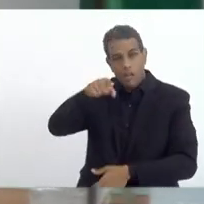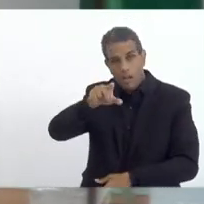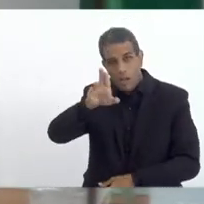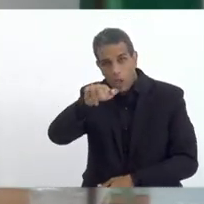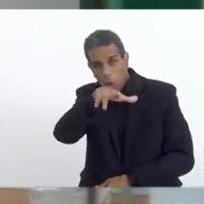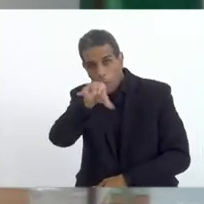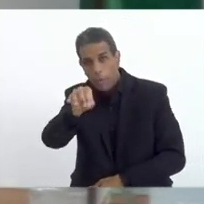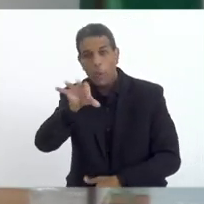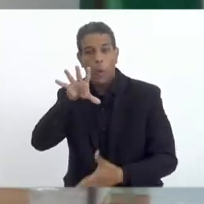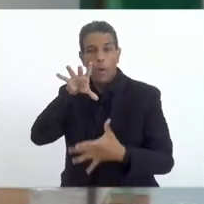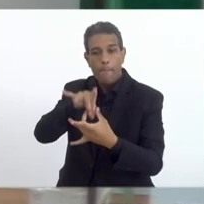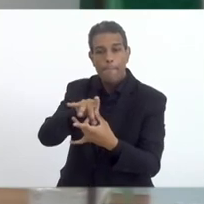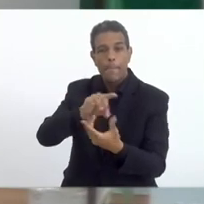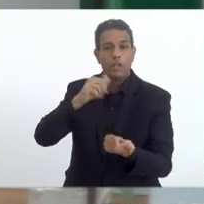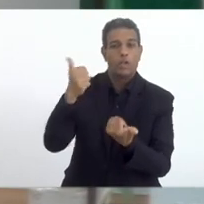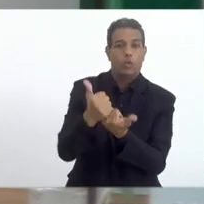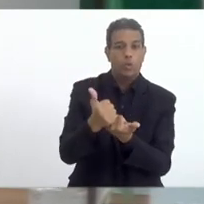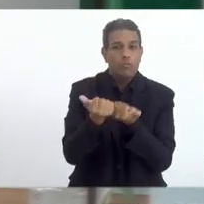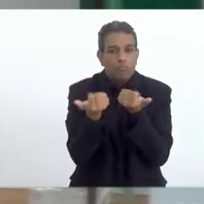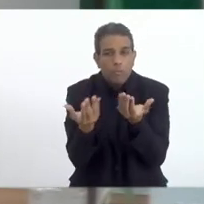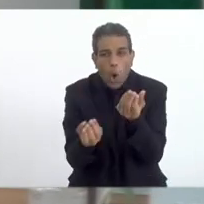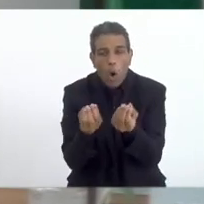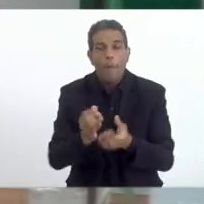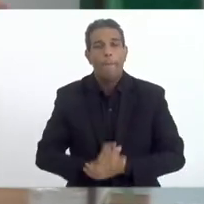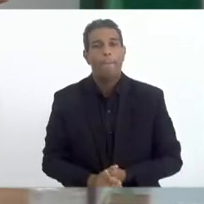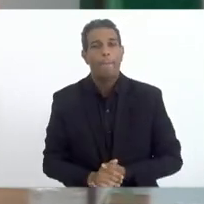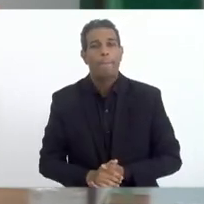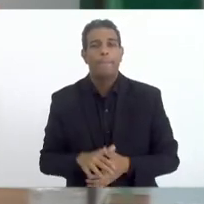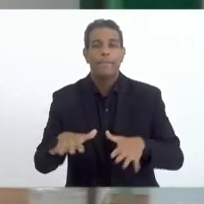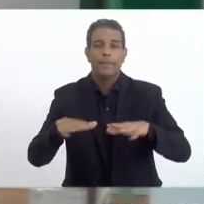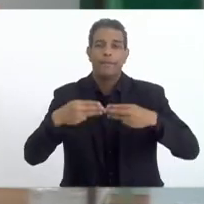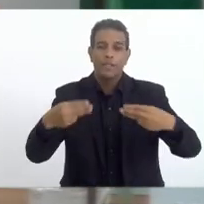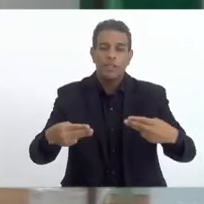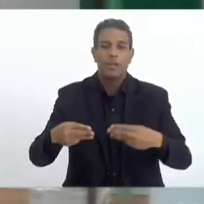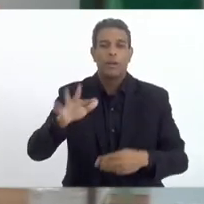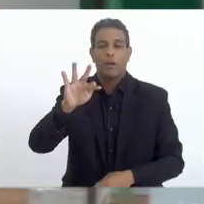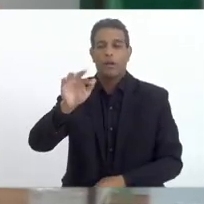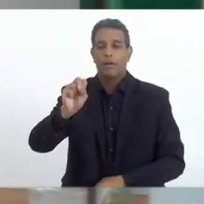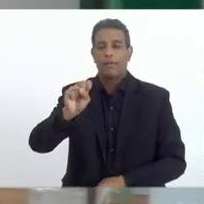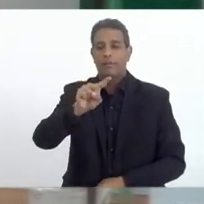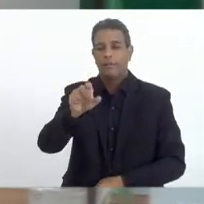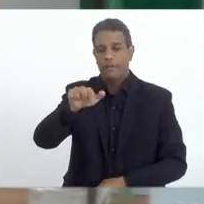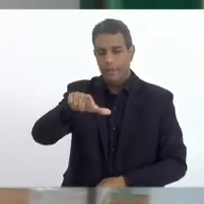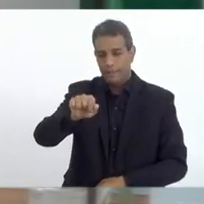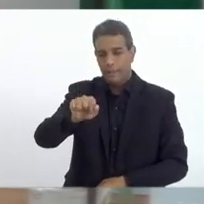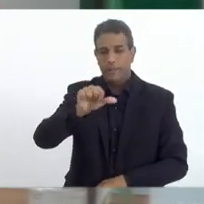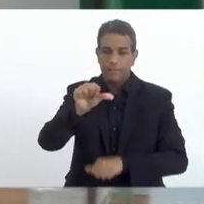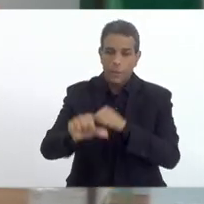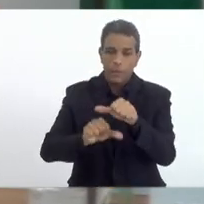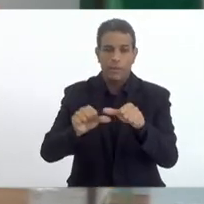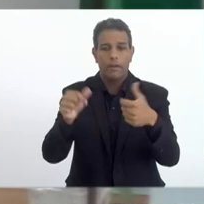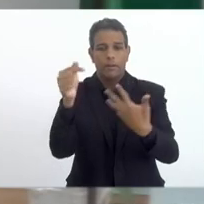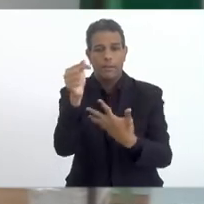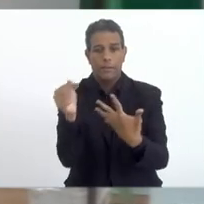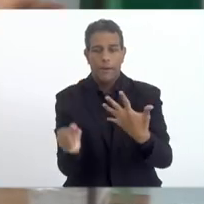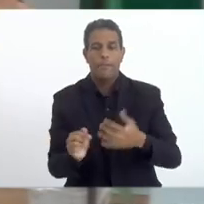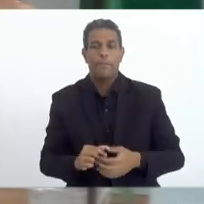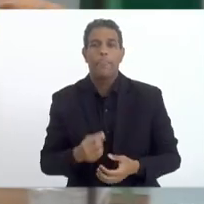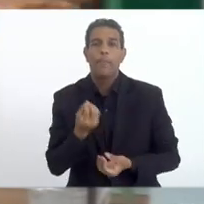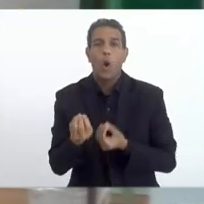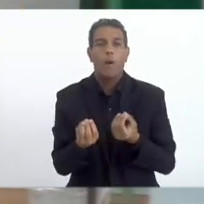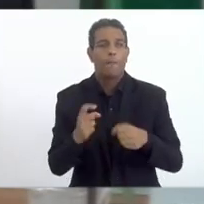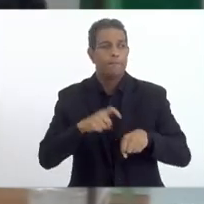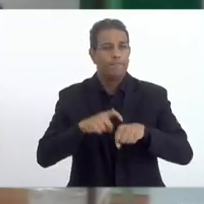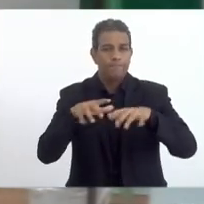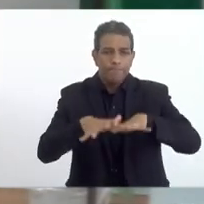sonhava em ser subsecretário, com a Fazenda. Não tem auditor fiscal sem os fazendários. Tem um corpo só.